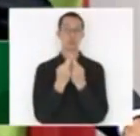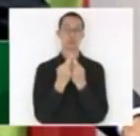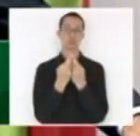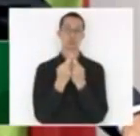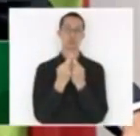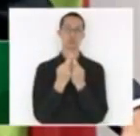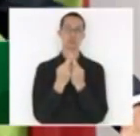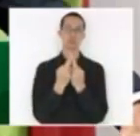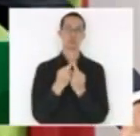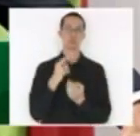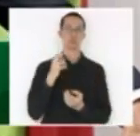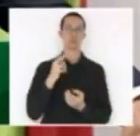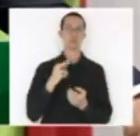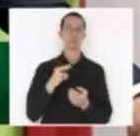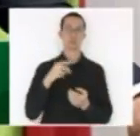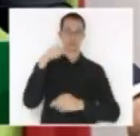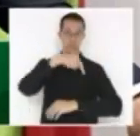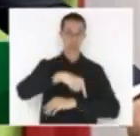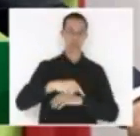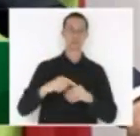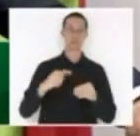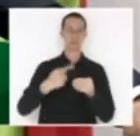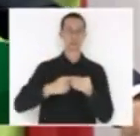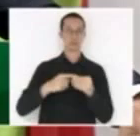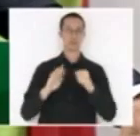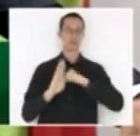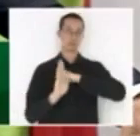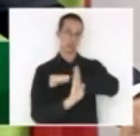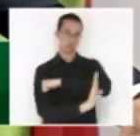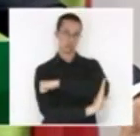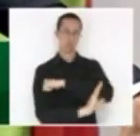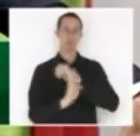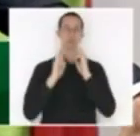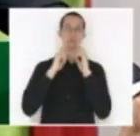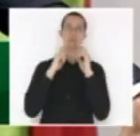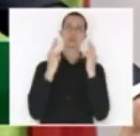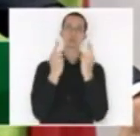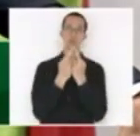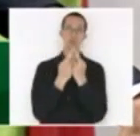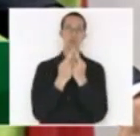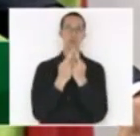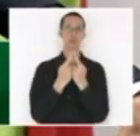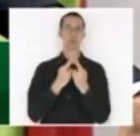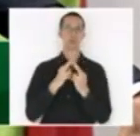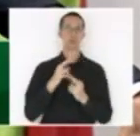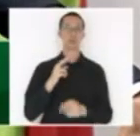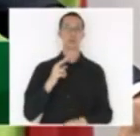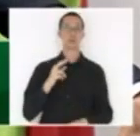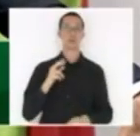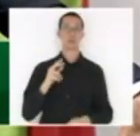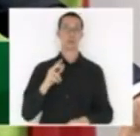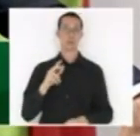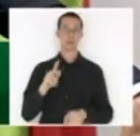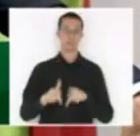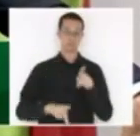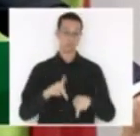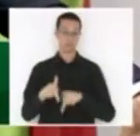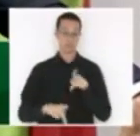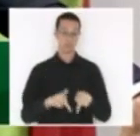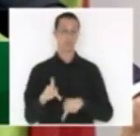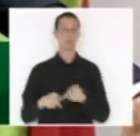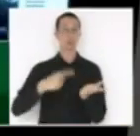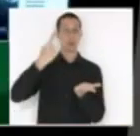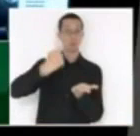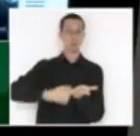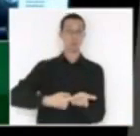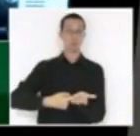na cidade de Biguaçu para tratar sobre o tema em uma audiência pública programada para acontecer naquele município. Nós